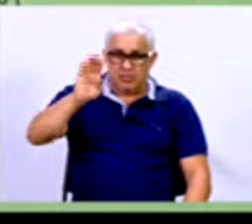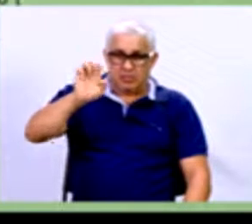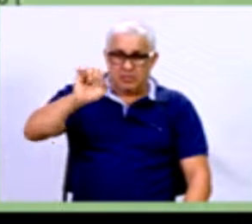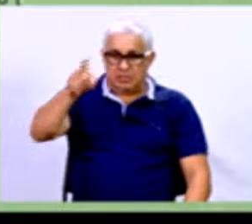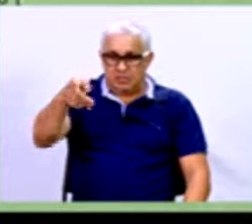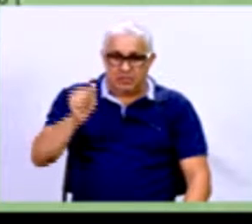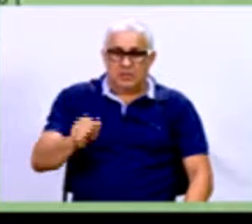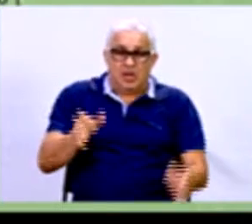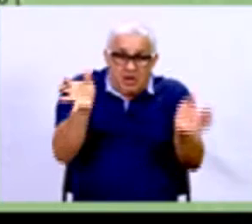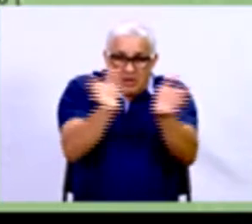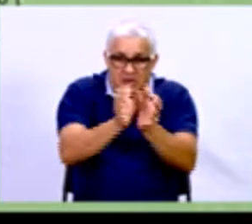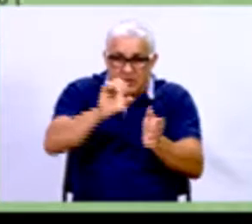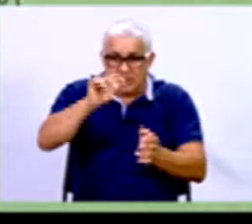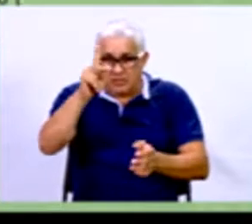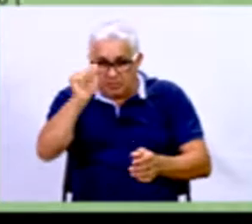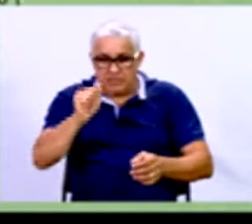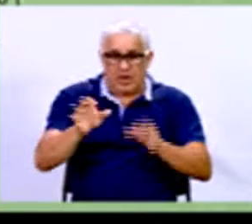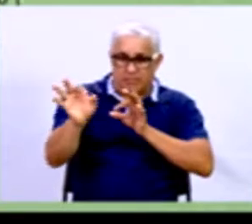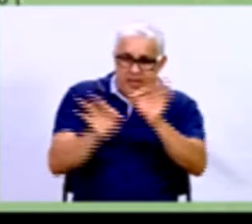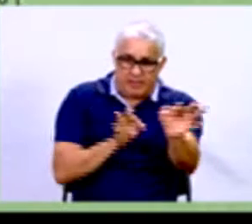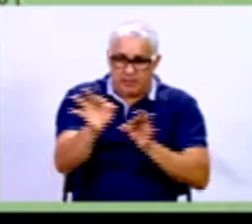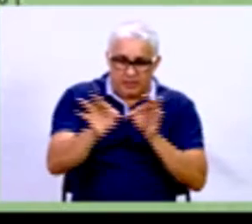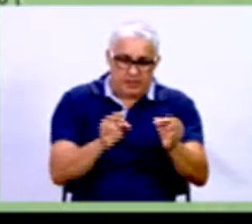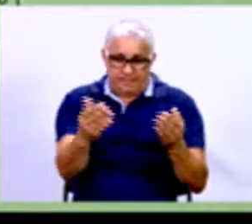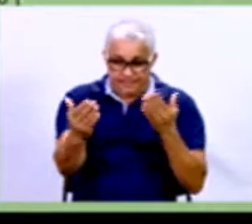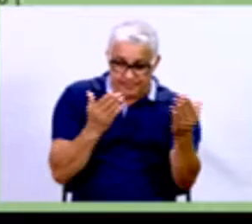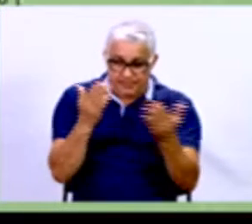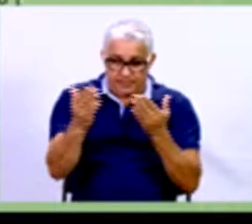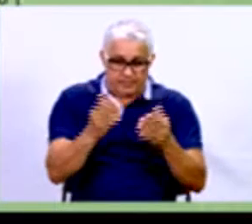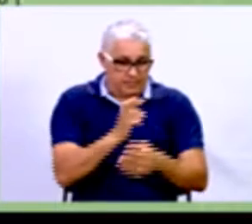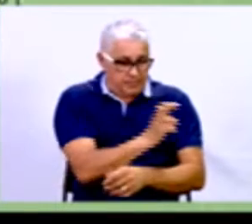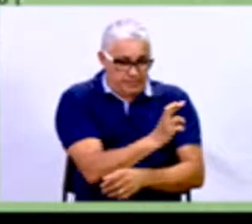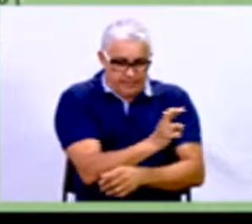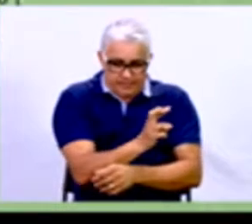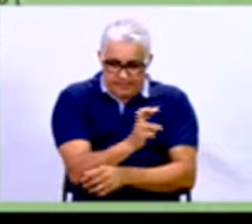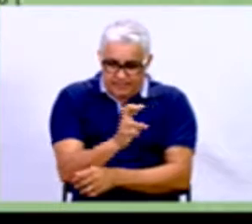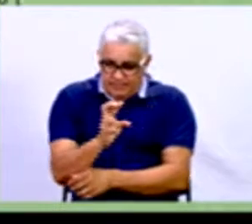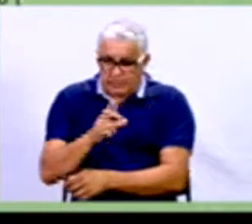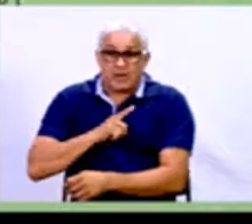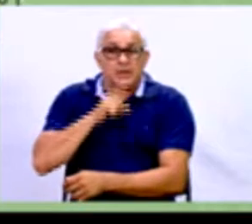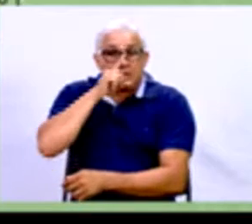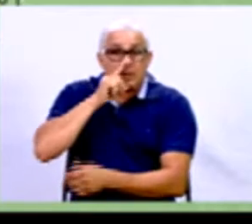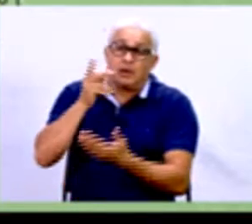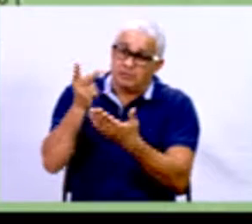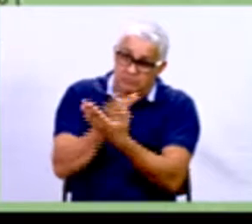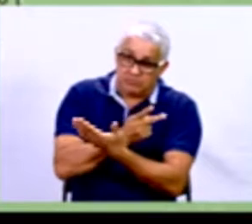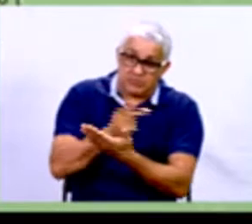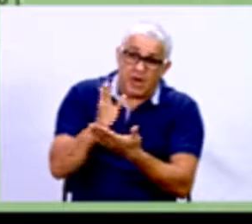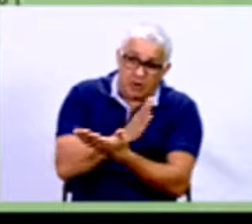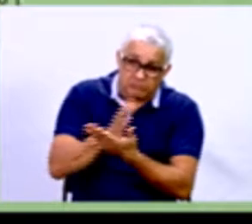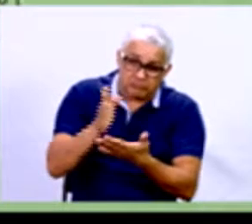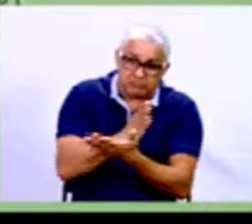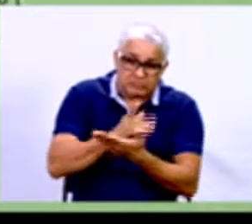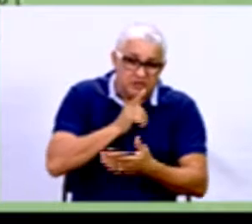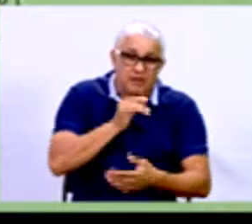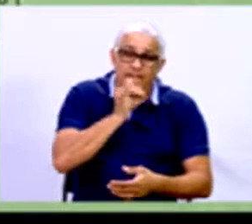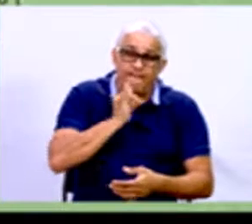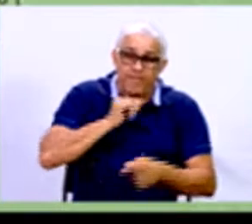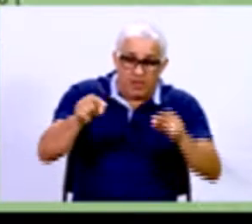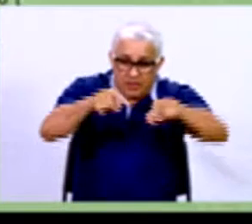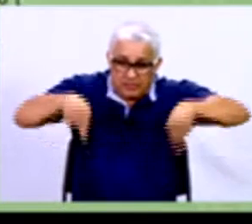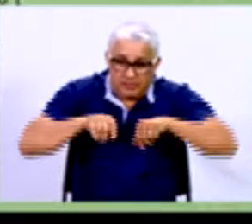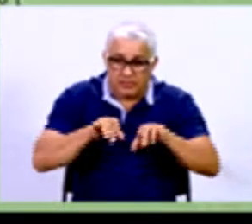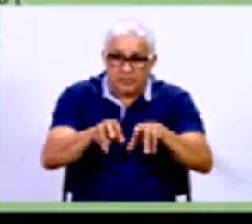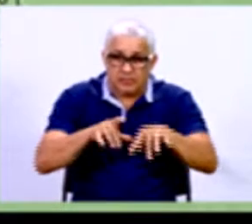a equipe organizou uma análise e observou lá uma série de riscos. Observou, por exemplo, que na sala de digitação existe